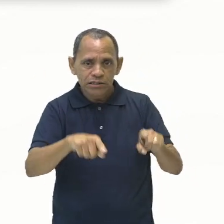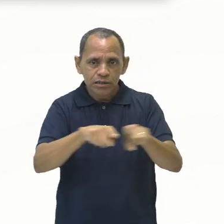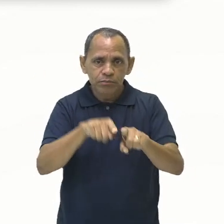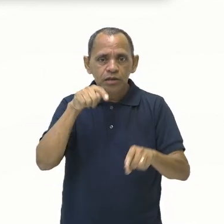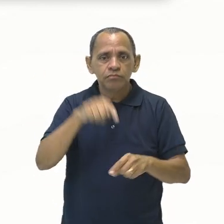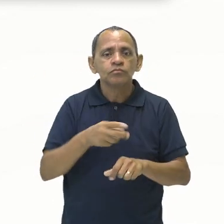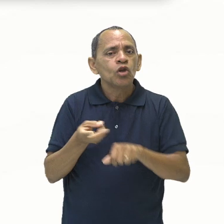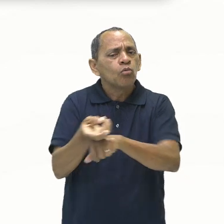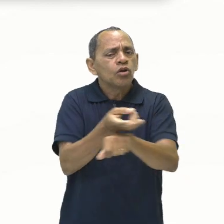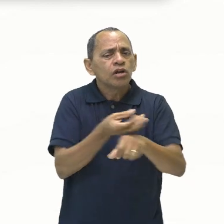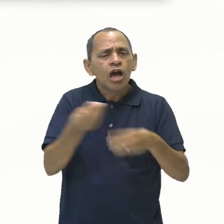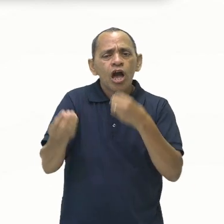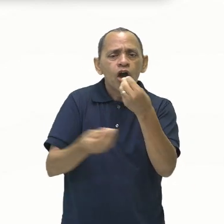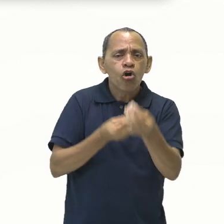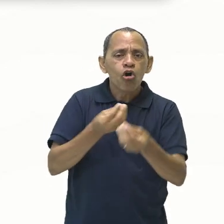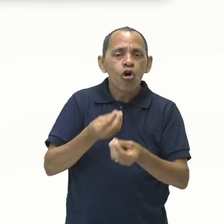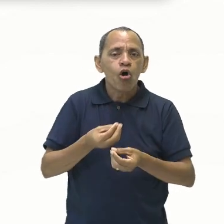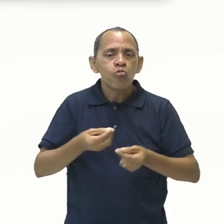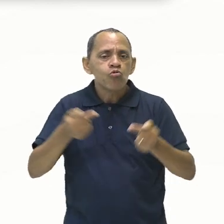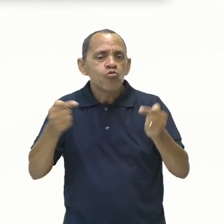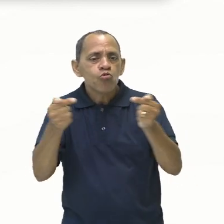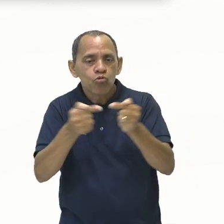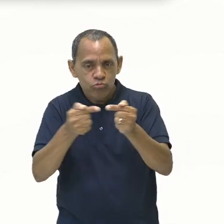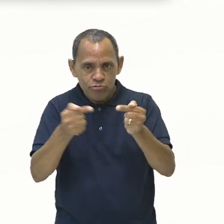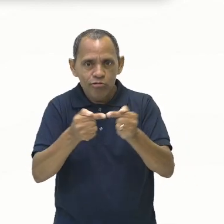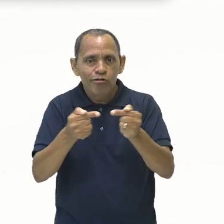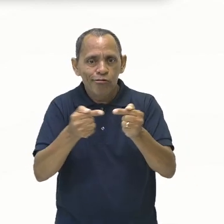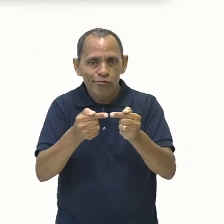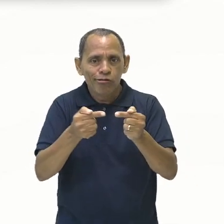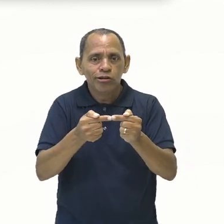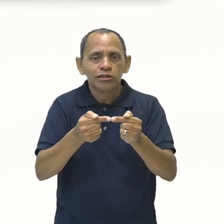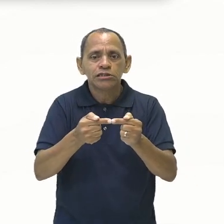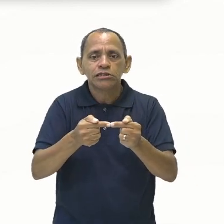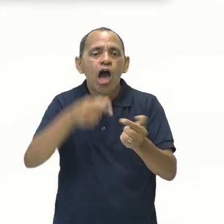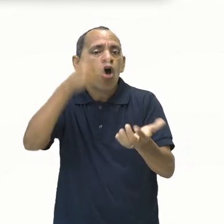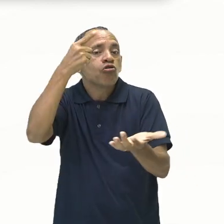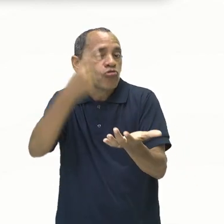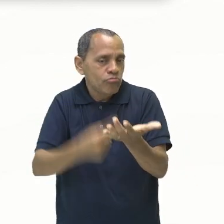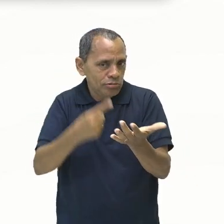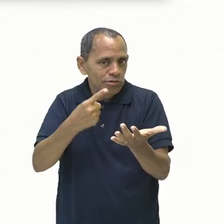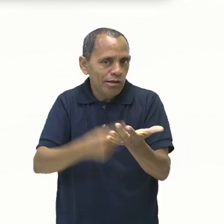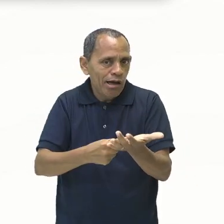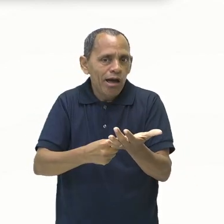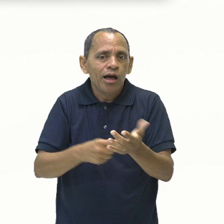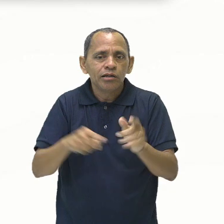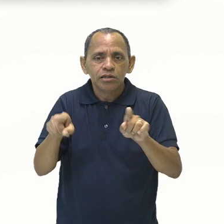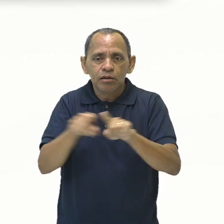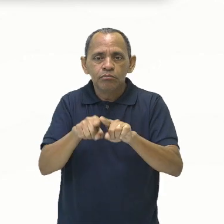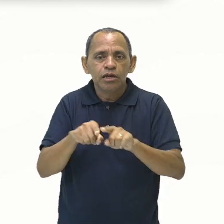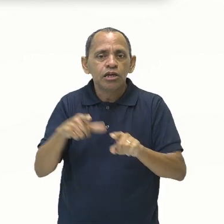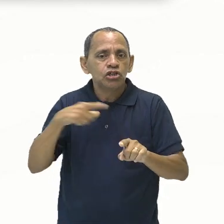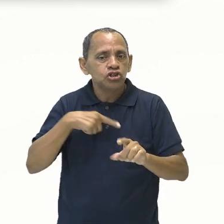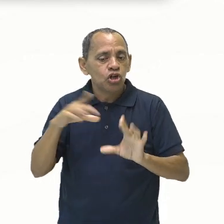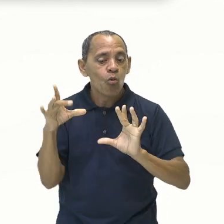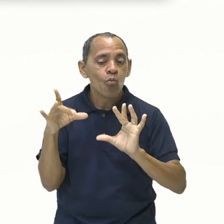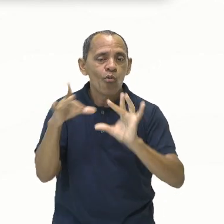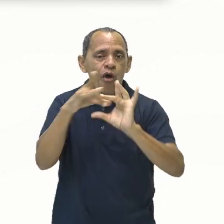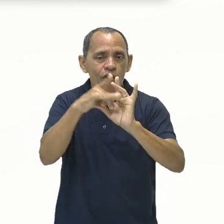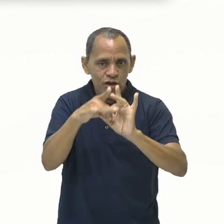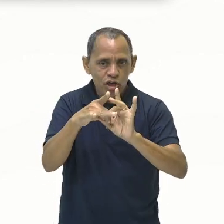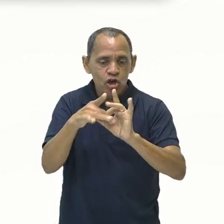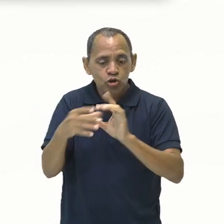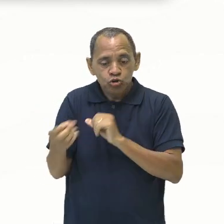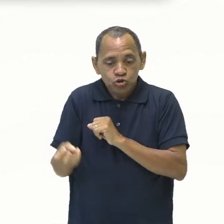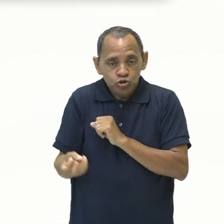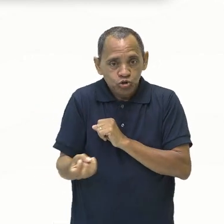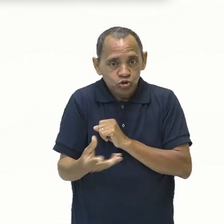uma medida conciliatória com esses senhores de engenho. E eles criaram um vínculo com os novos proprietários que